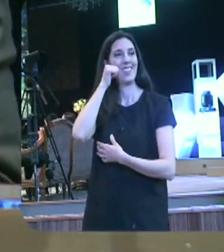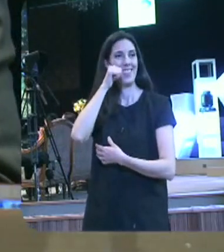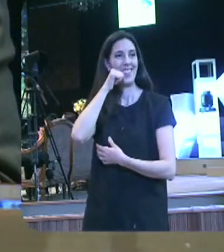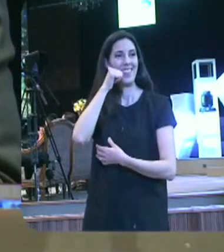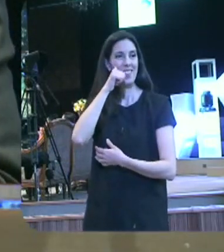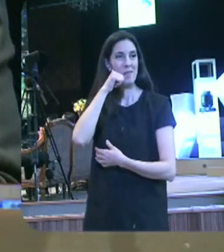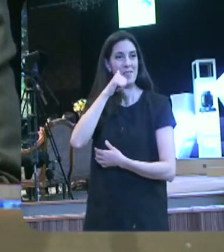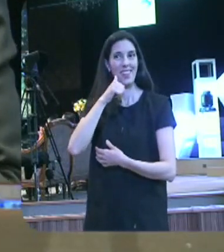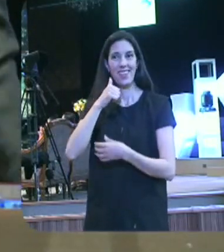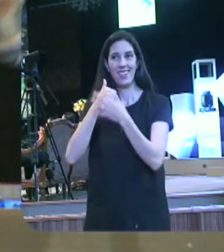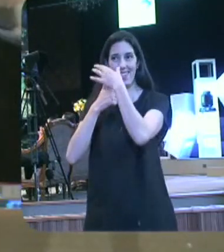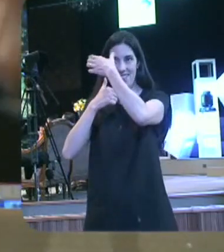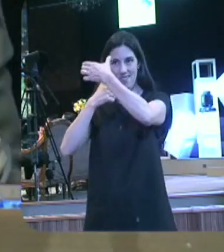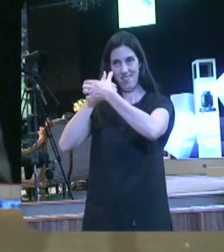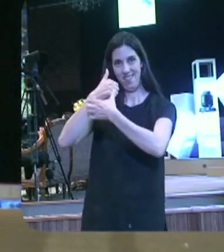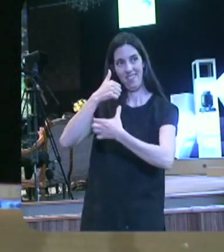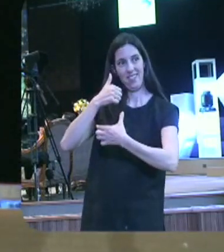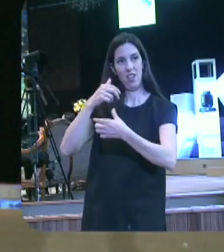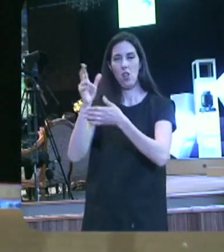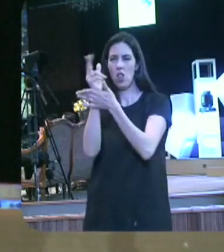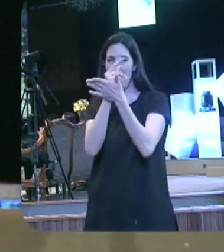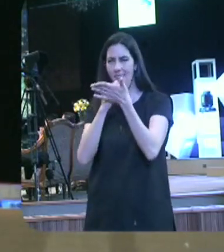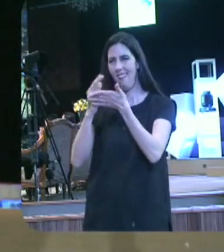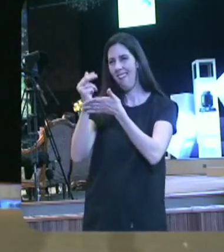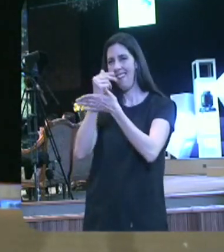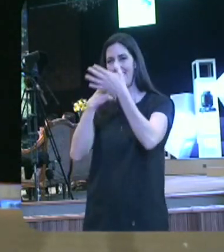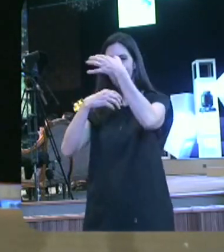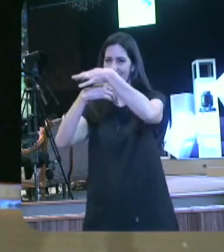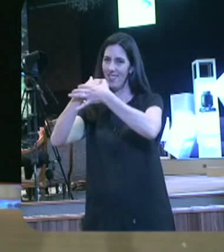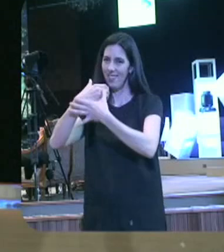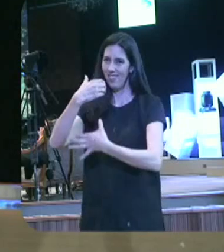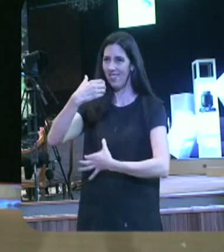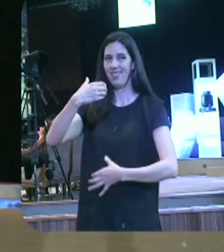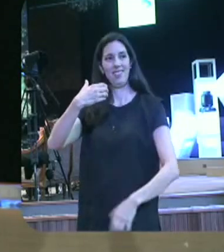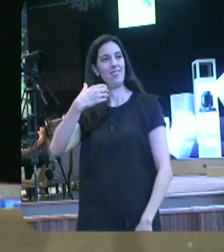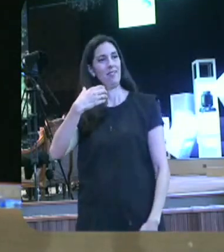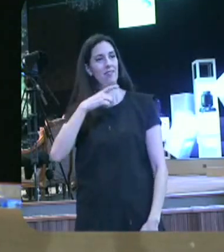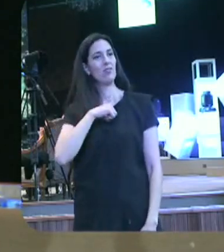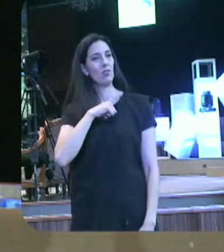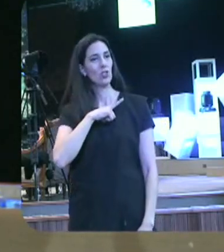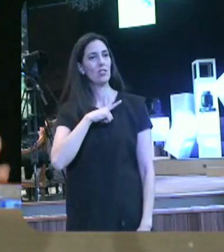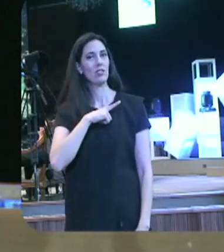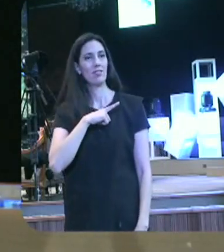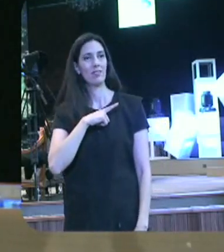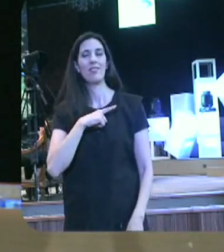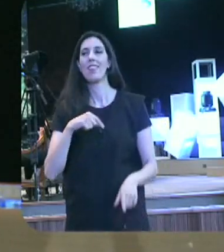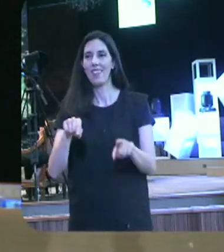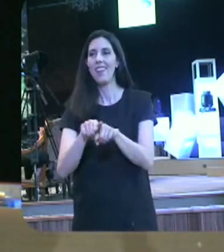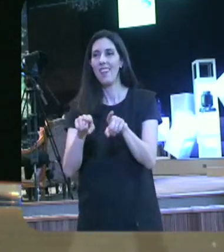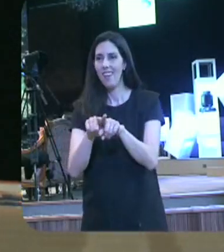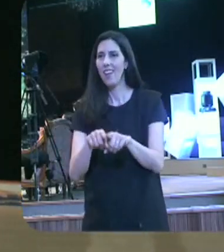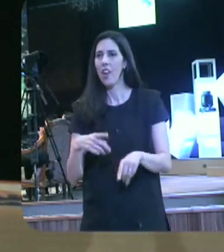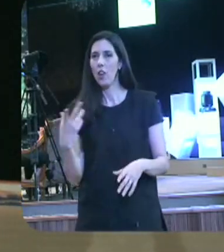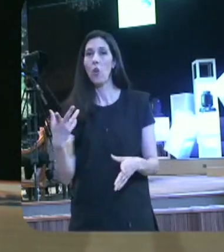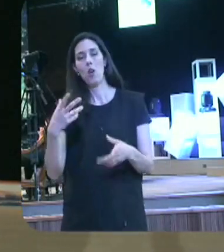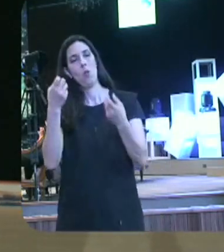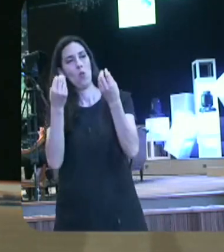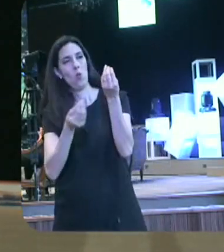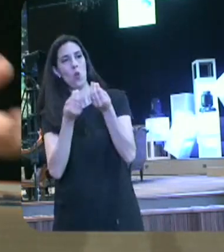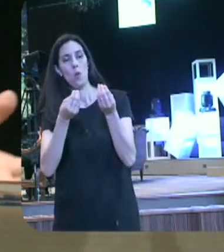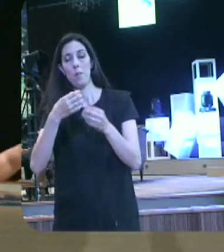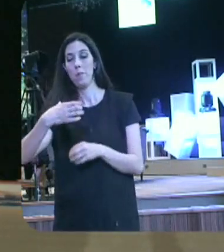daquela filhinha que tinha falecido há tantos anos atrás. E é como se eles dissessem para todo